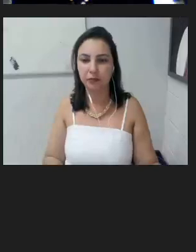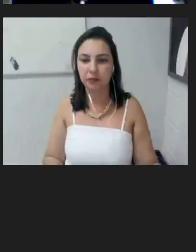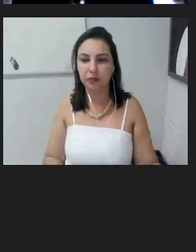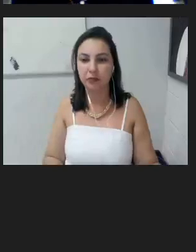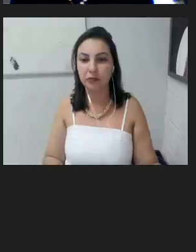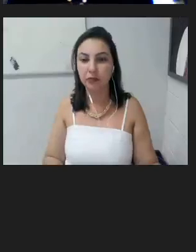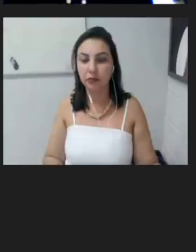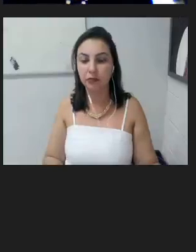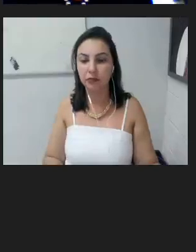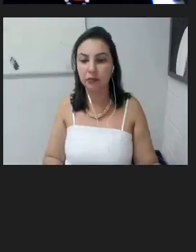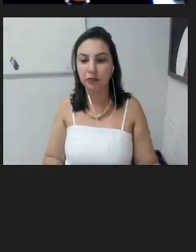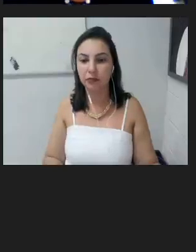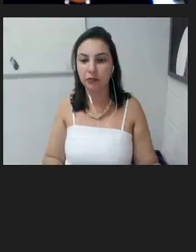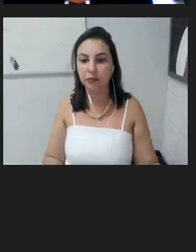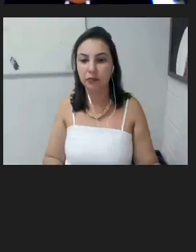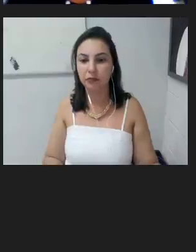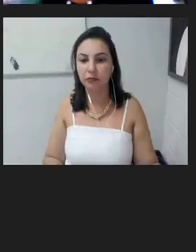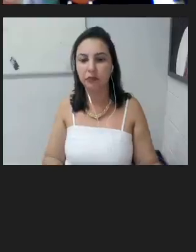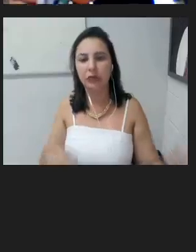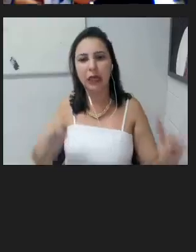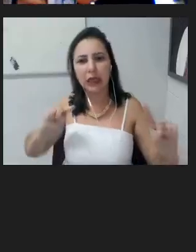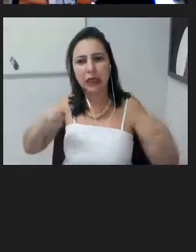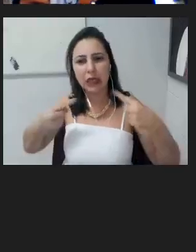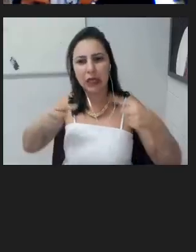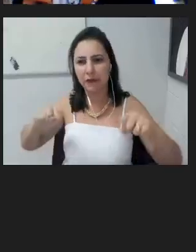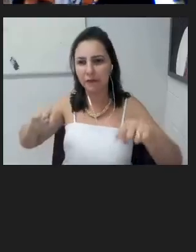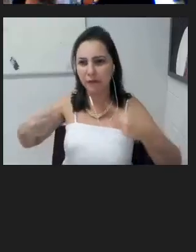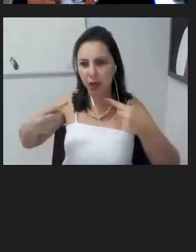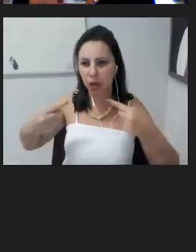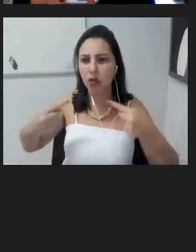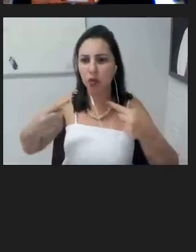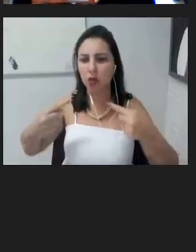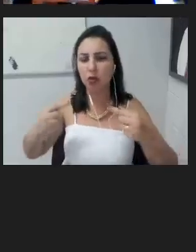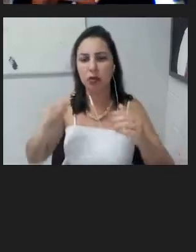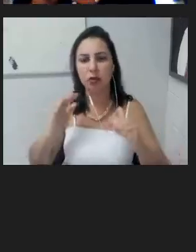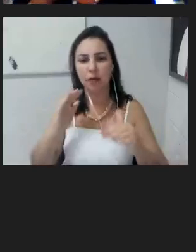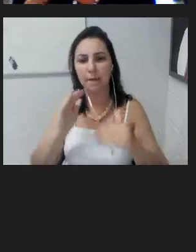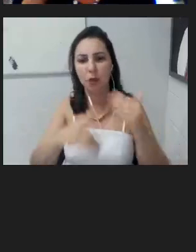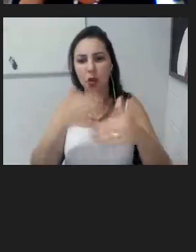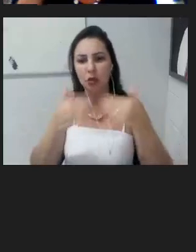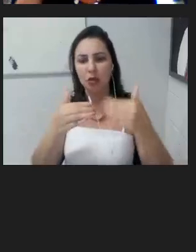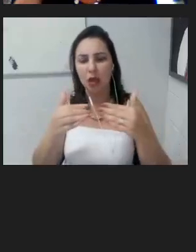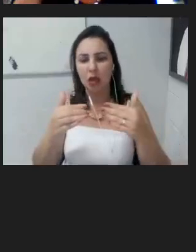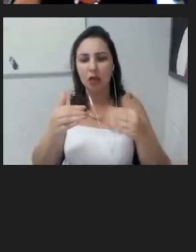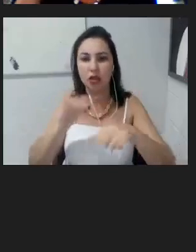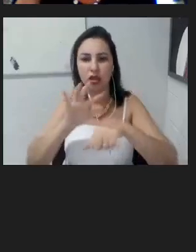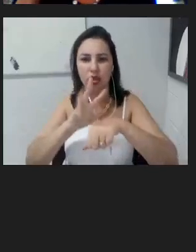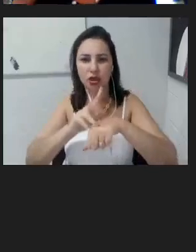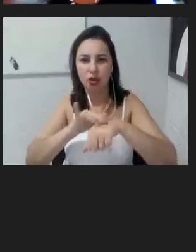Aí, vamos lá. Desafios diante do processo de adoecimento.